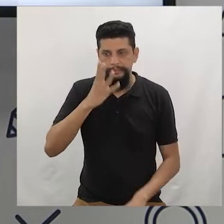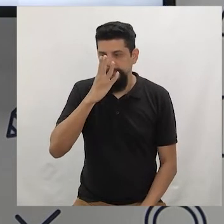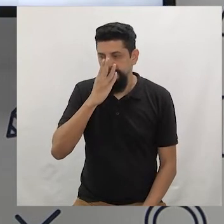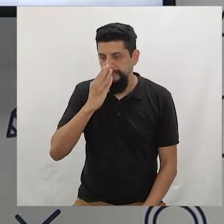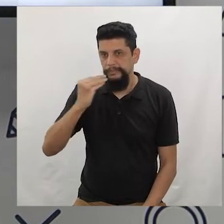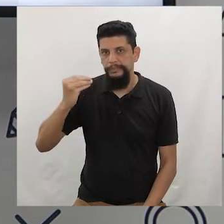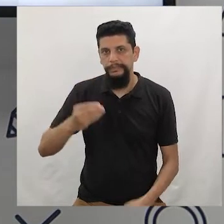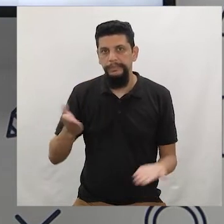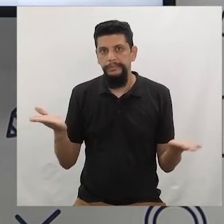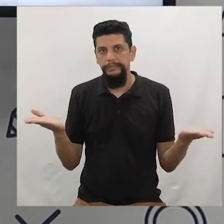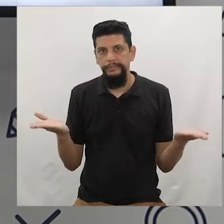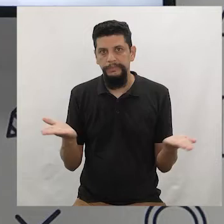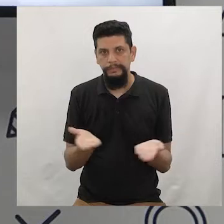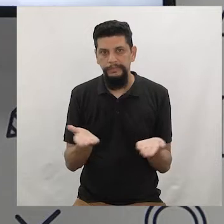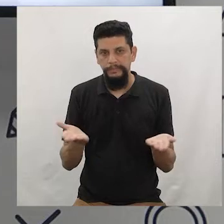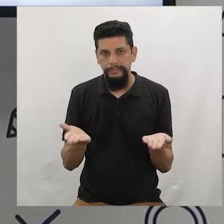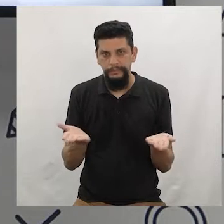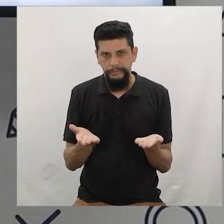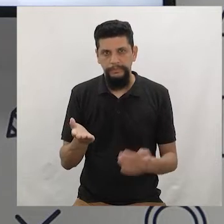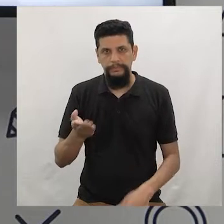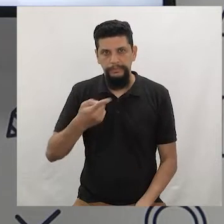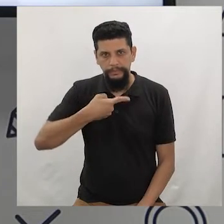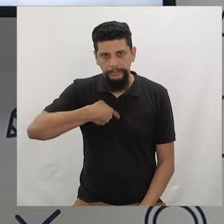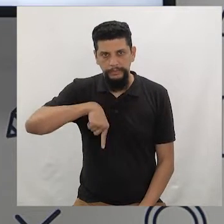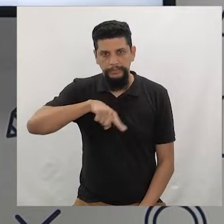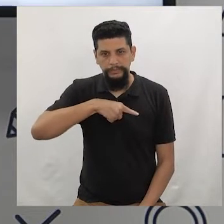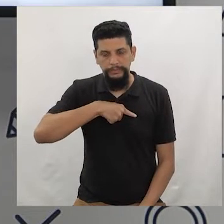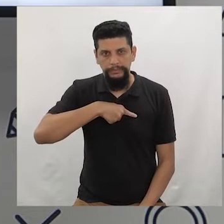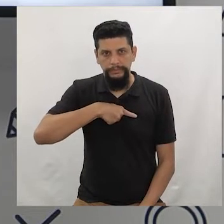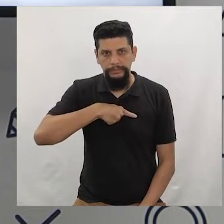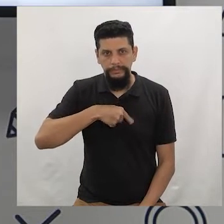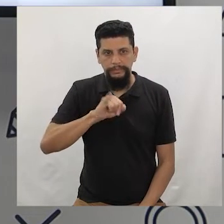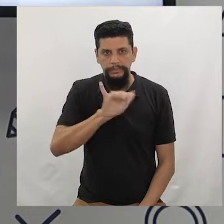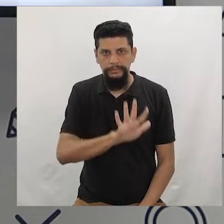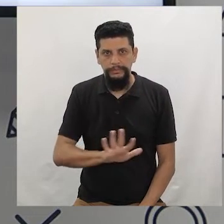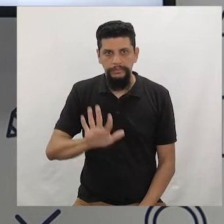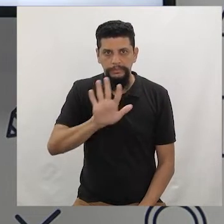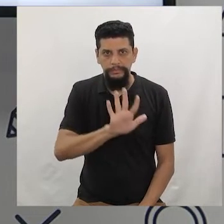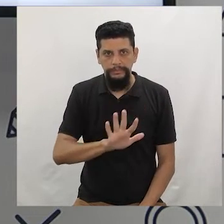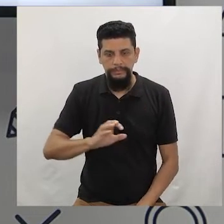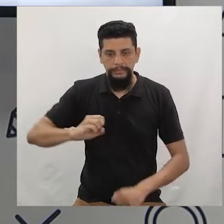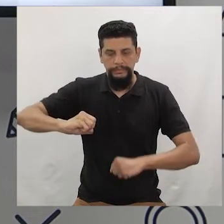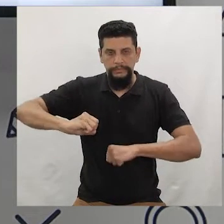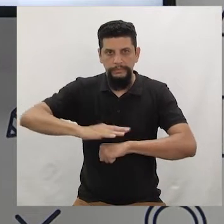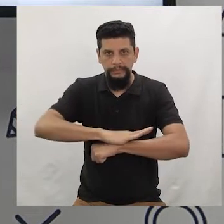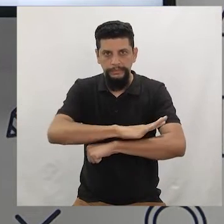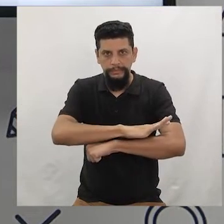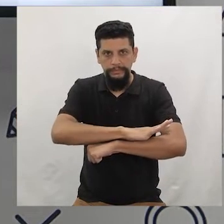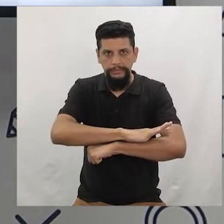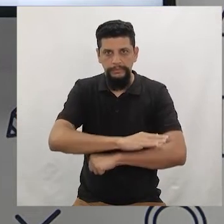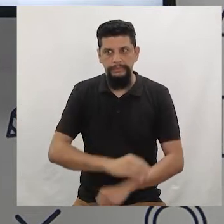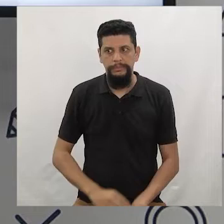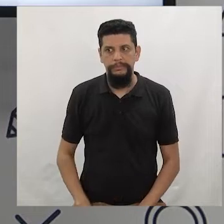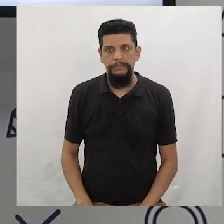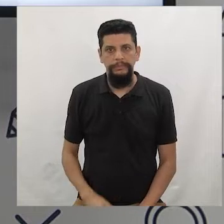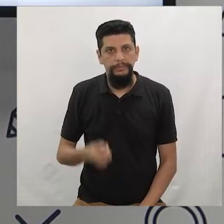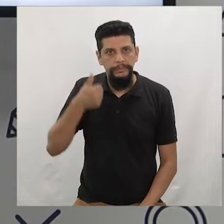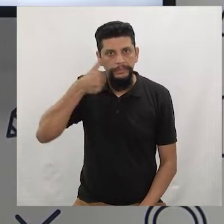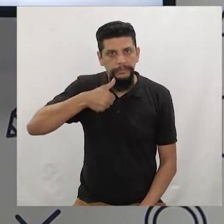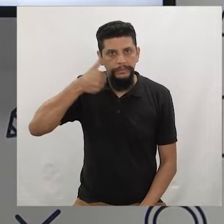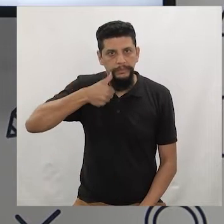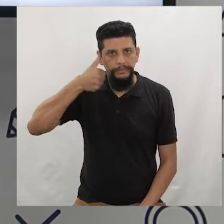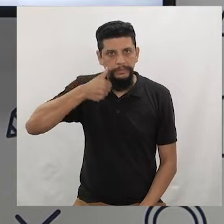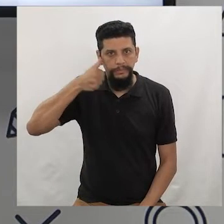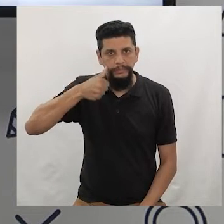raposa. Agora, nós vamos... Na imagem, na sombra e a imagem